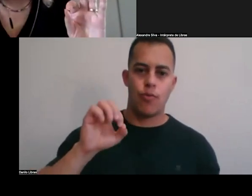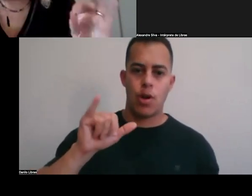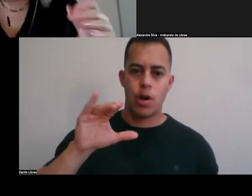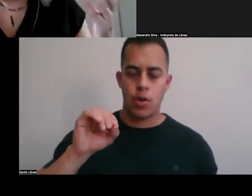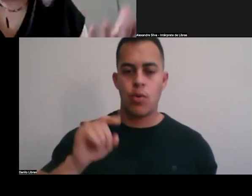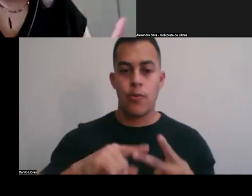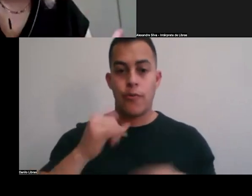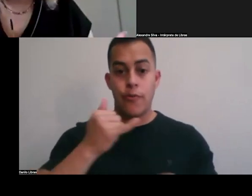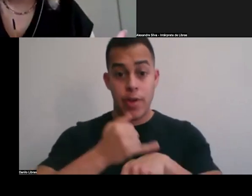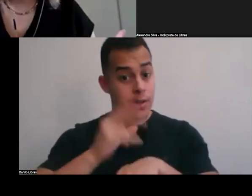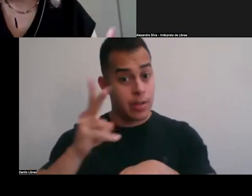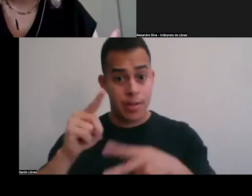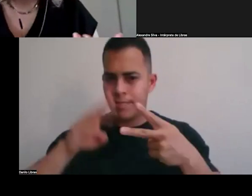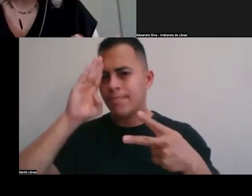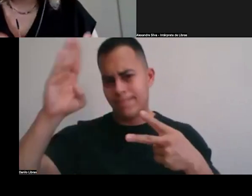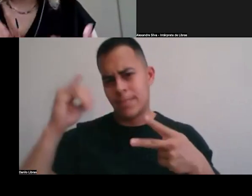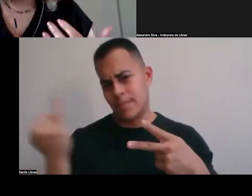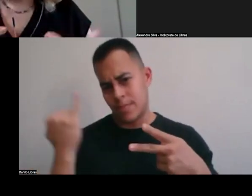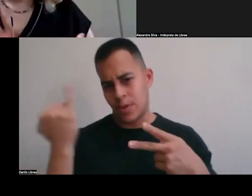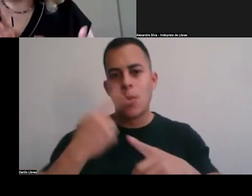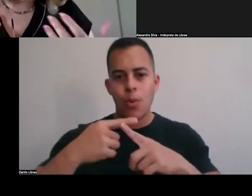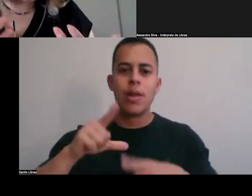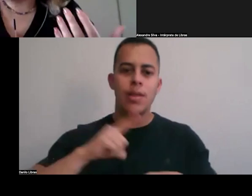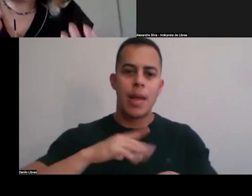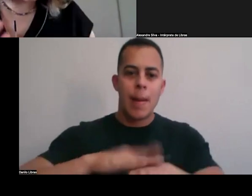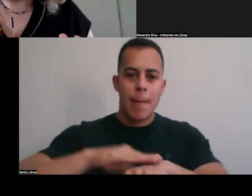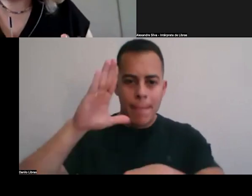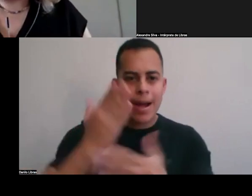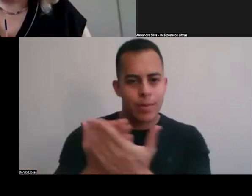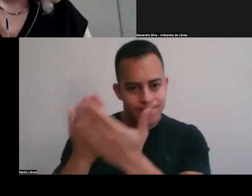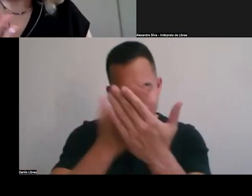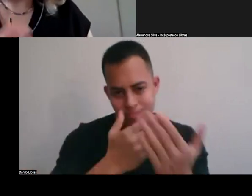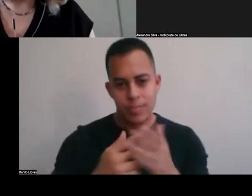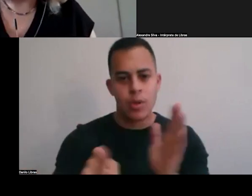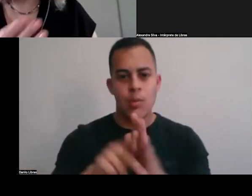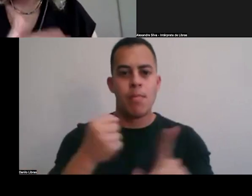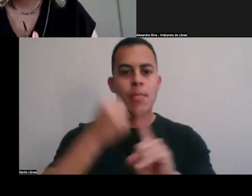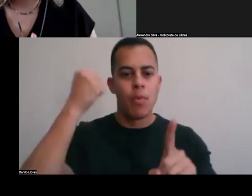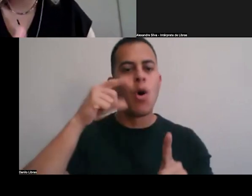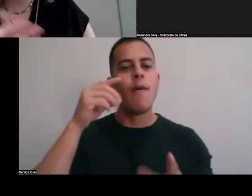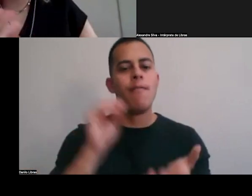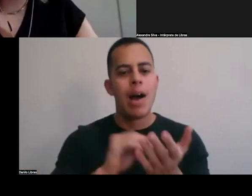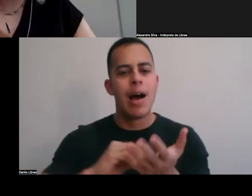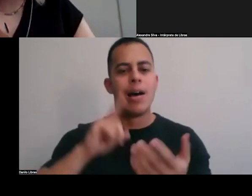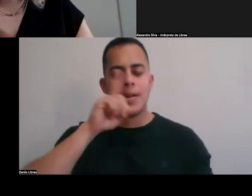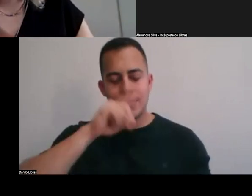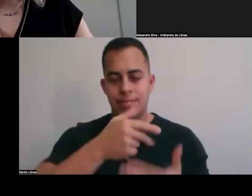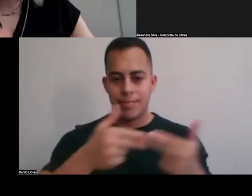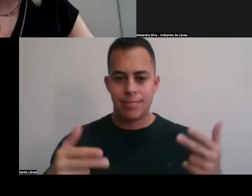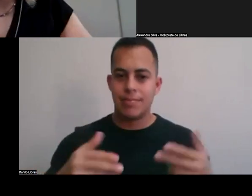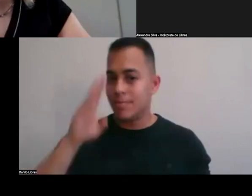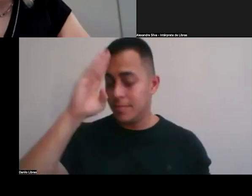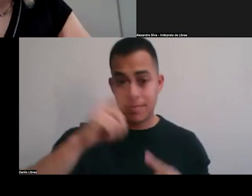dois primeiros. E realmente são os mais importantes, porque são os que a gente tem mais estudos do impacto da deficiência, tanto de ácido fólico quanto do ferro, que